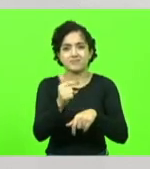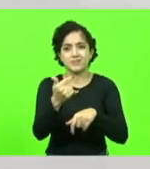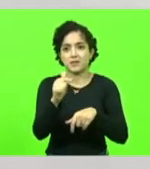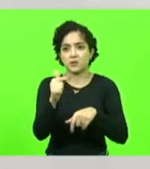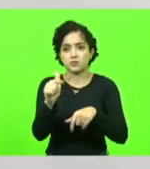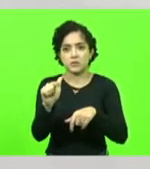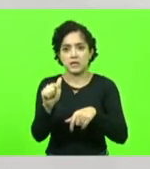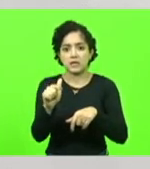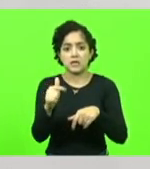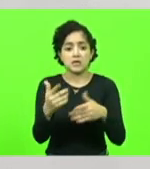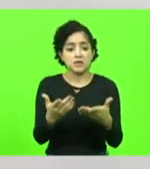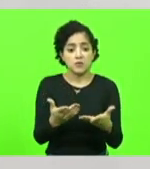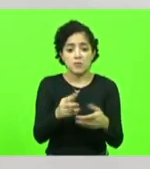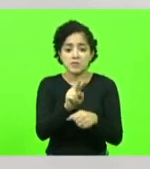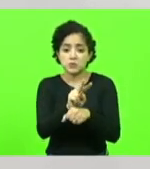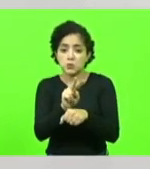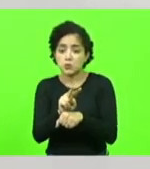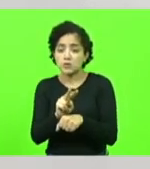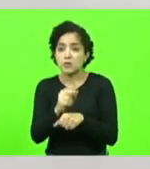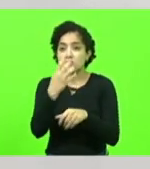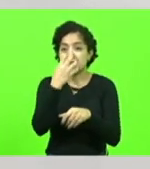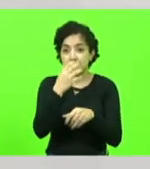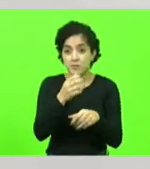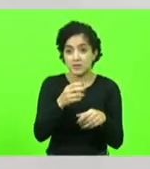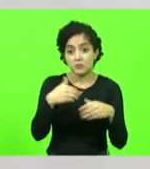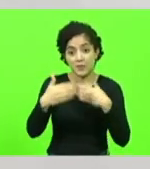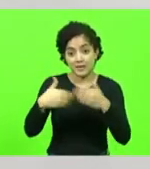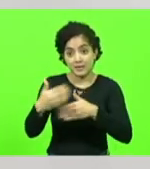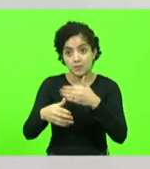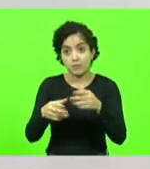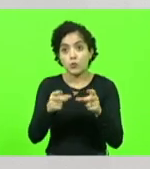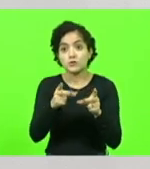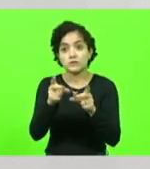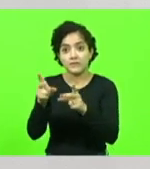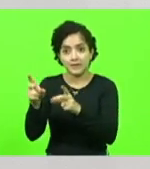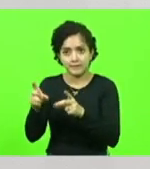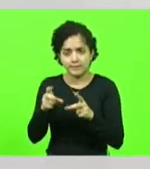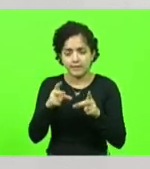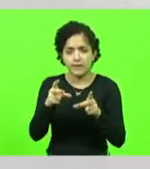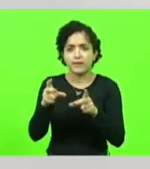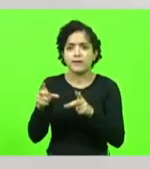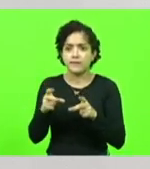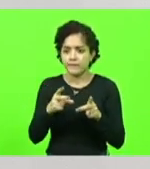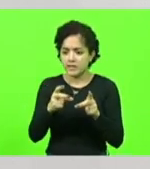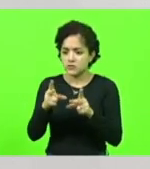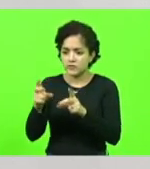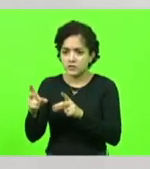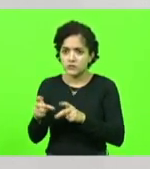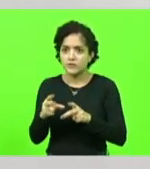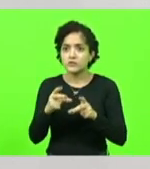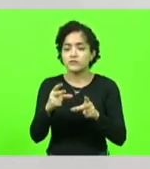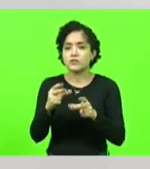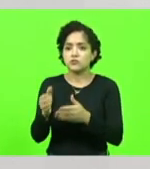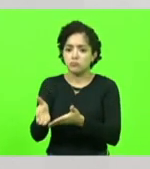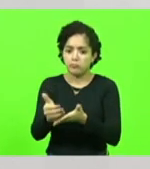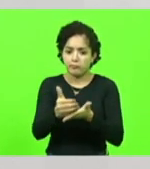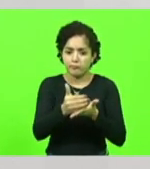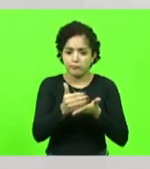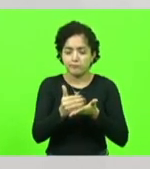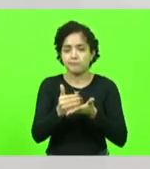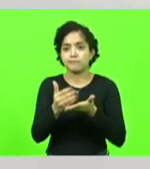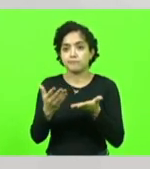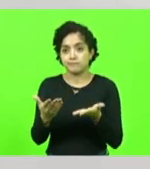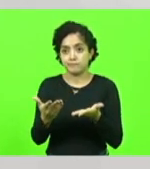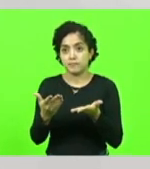criar esses animais para venda. Então, são animais de raça, e que eles começam a vender esses animais para ganhar dinheiro. Então, a partir de